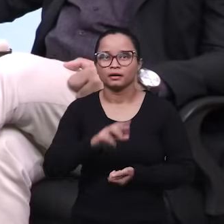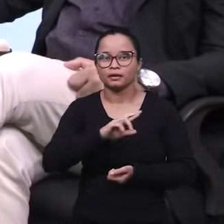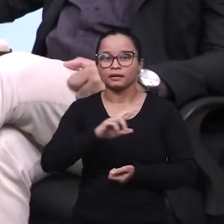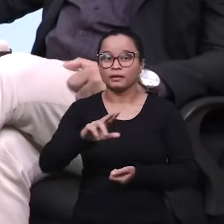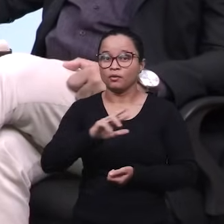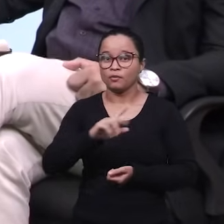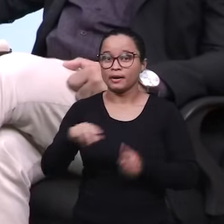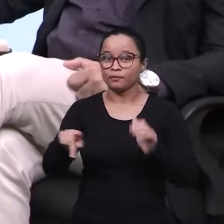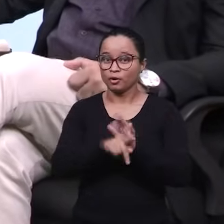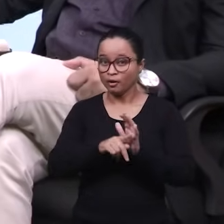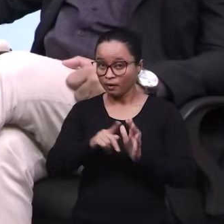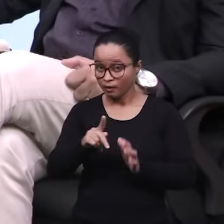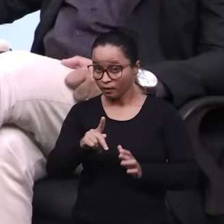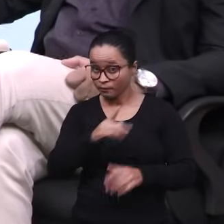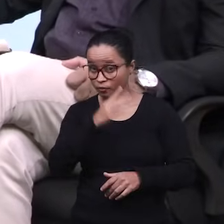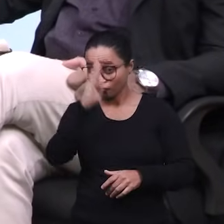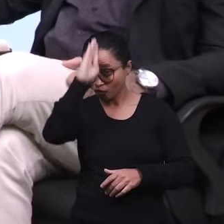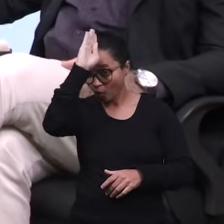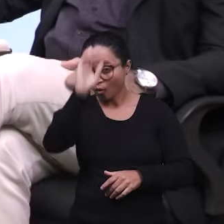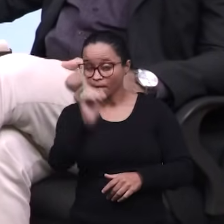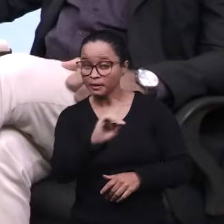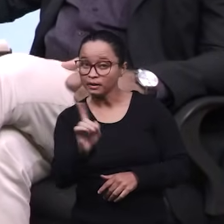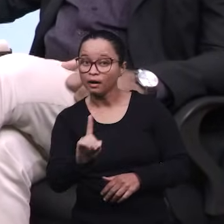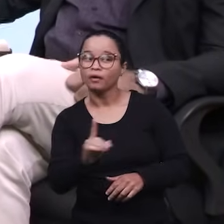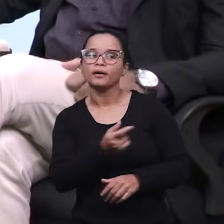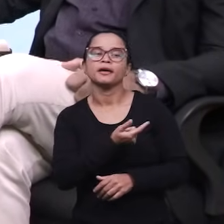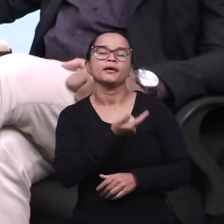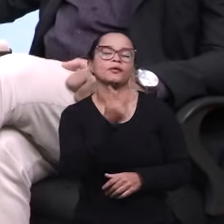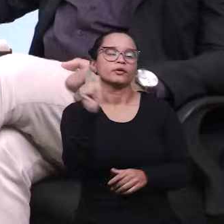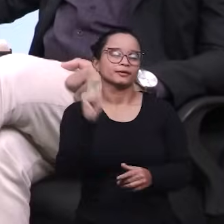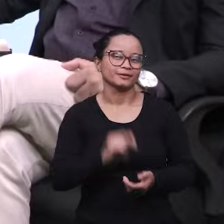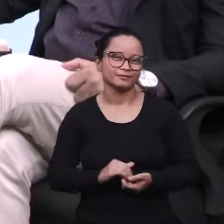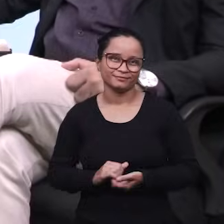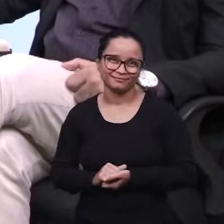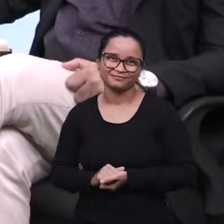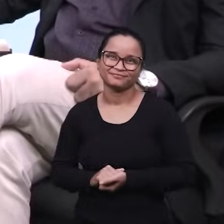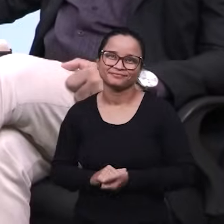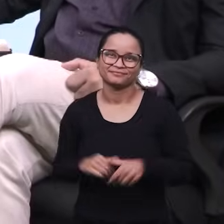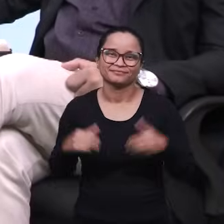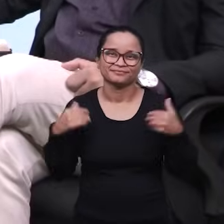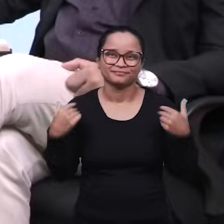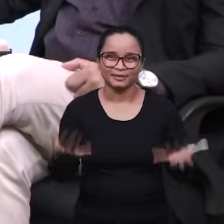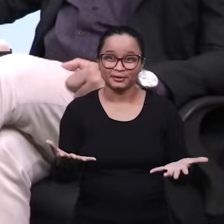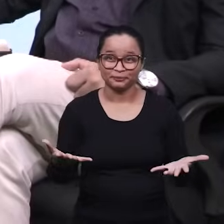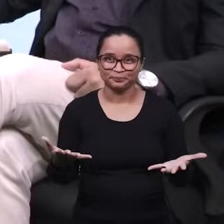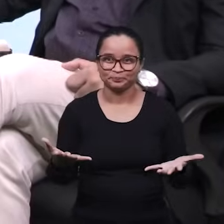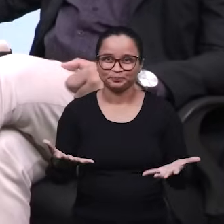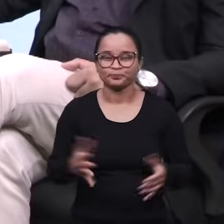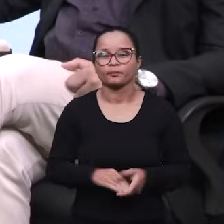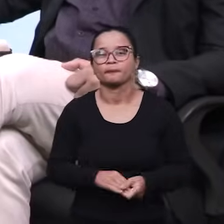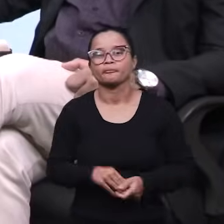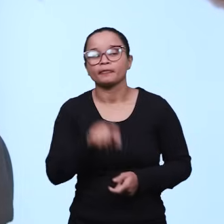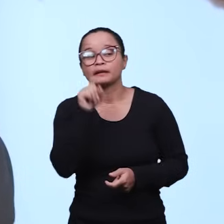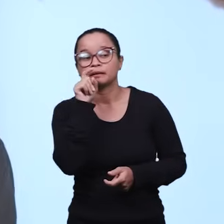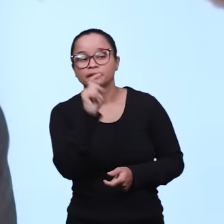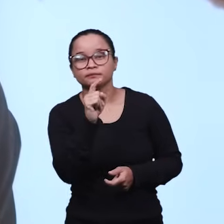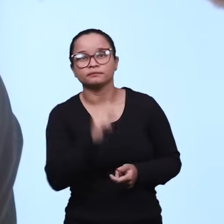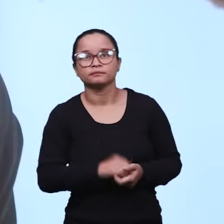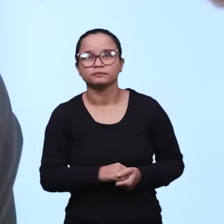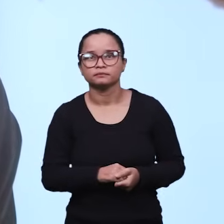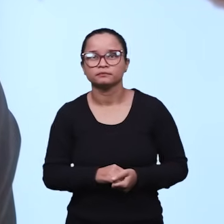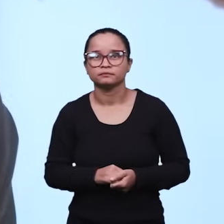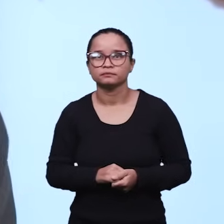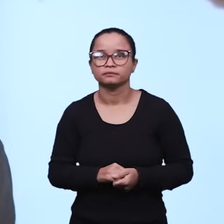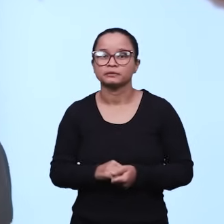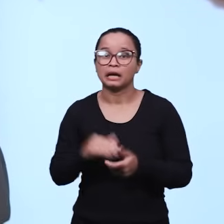Nápoles romana. É outra Nápoles. É importante dizer. Perfeitamente. Mas então, de lá, eles